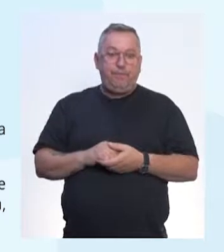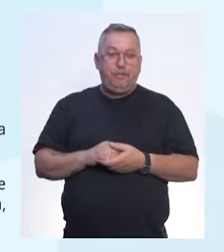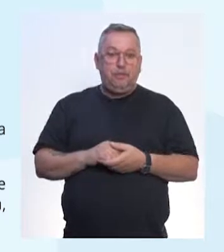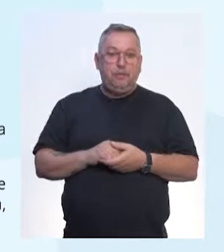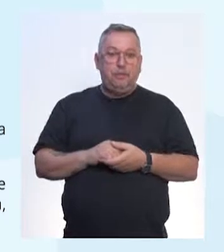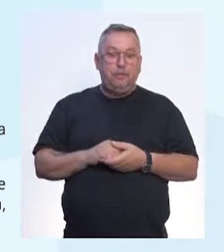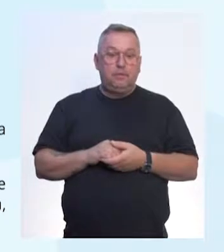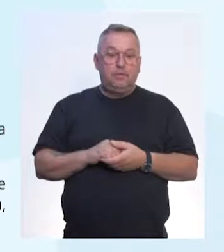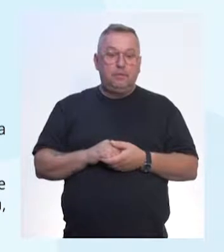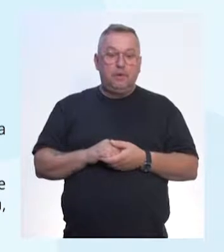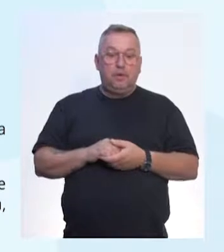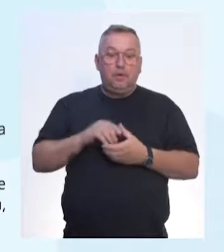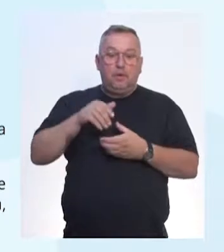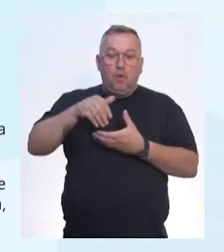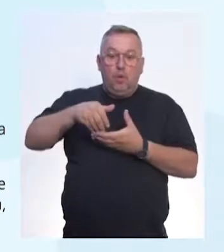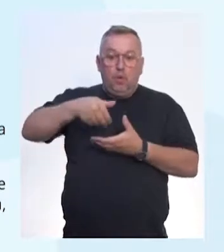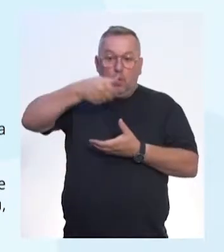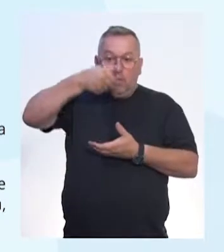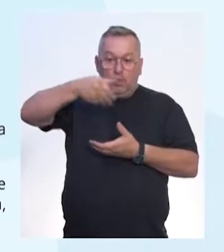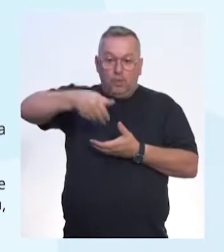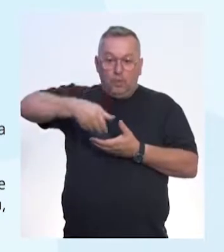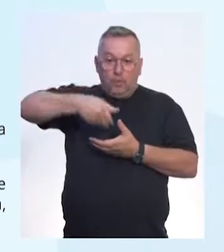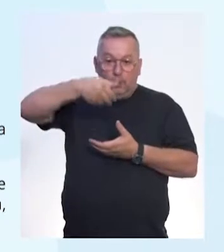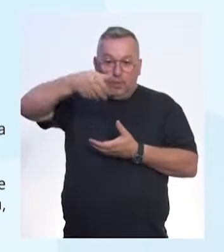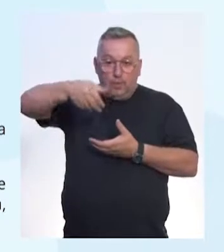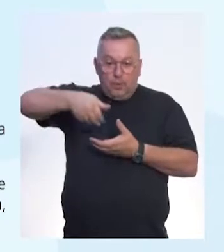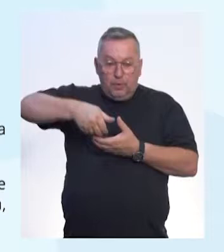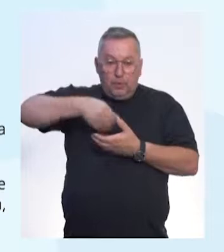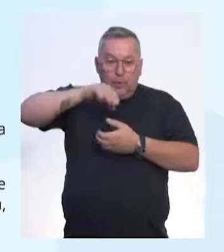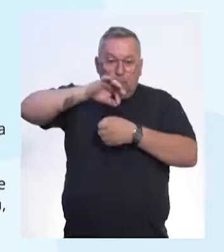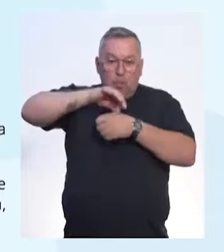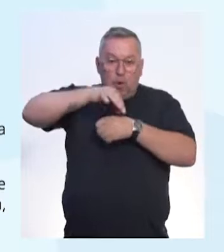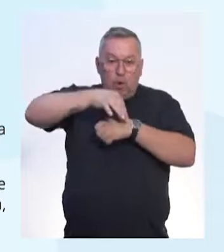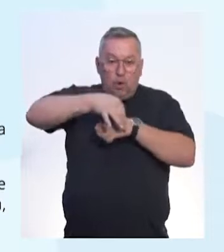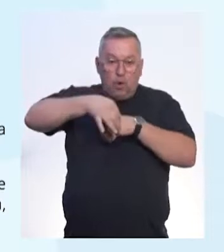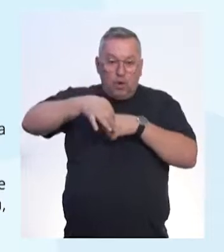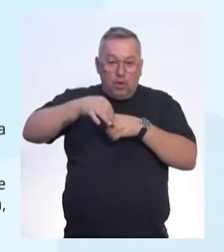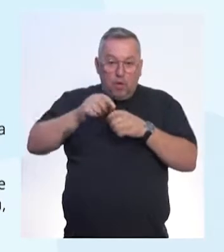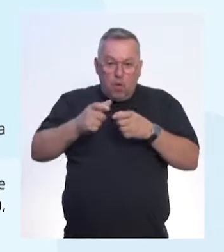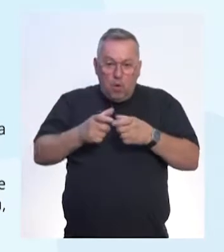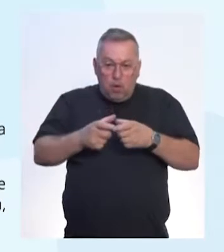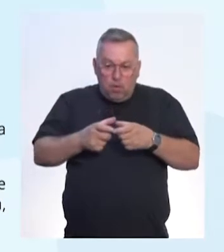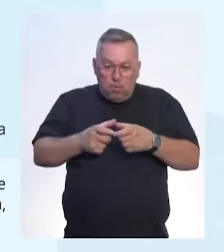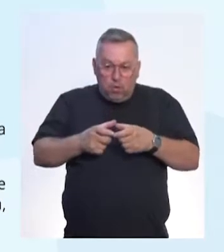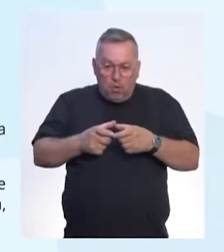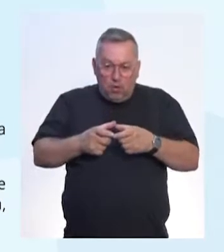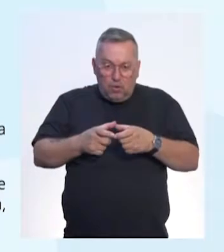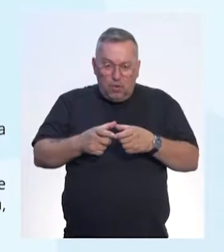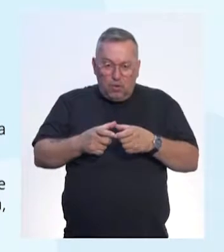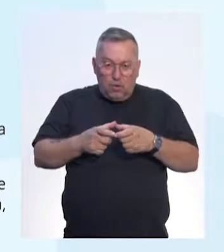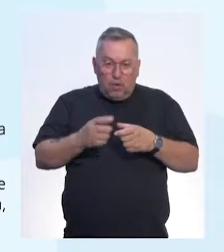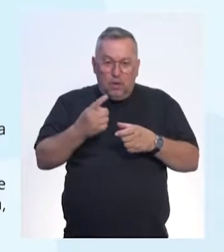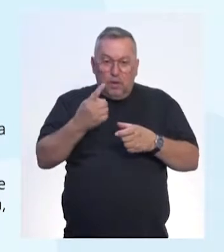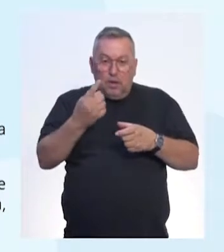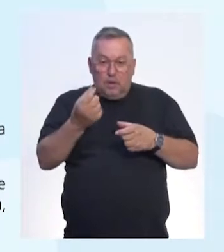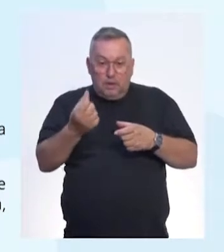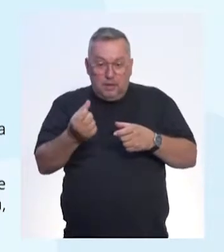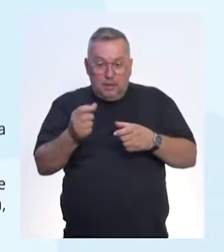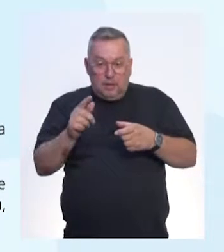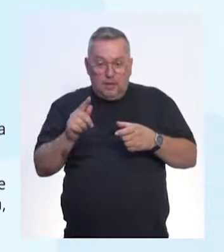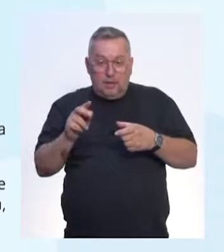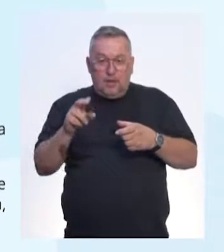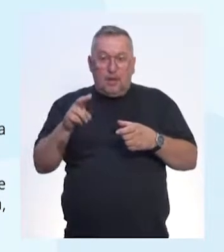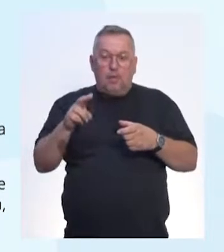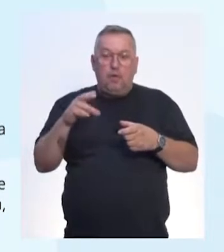proteína. O iogurte de morango, uma unidade, um potinho, ele possui 16 gramas